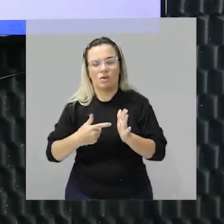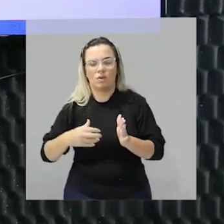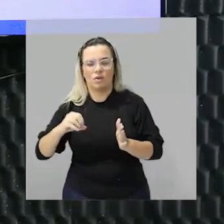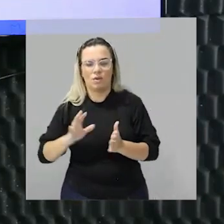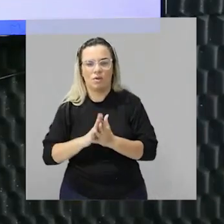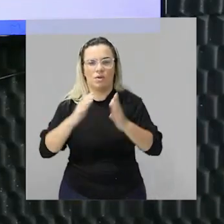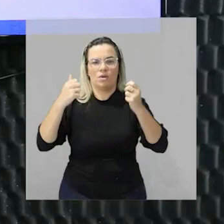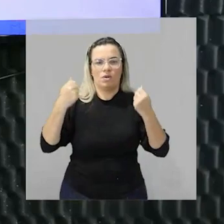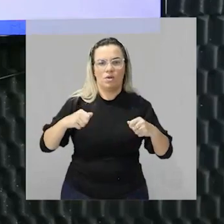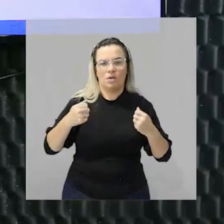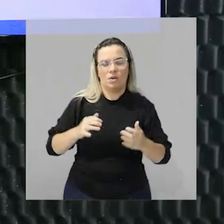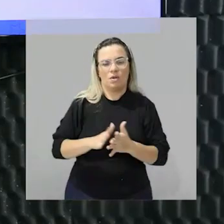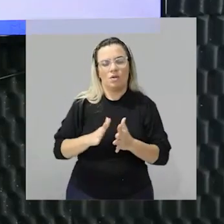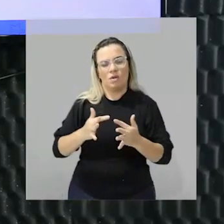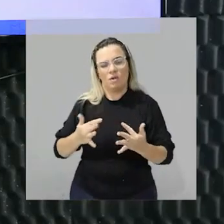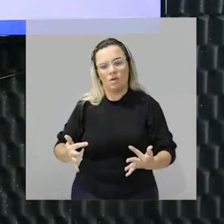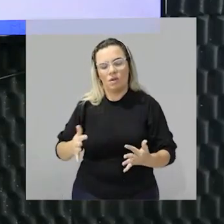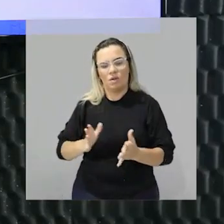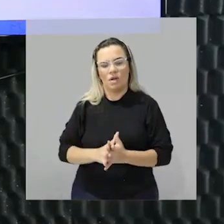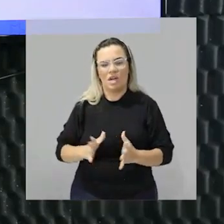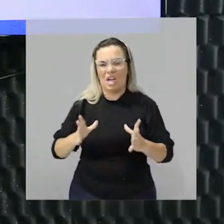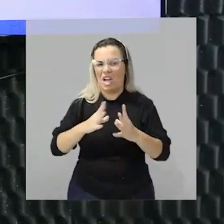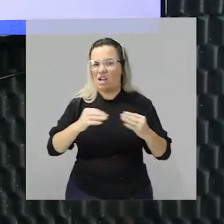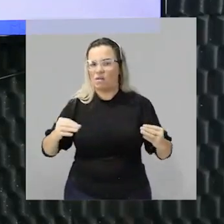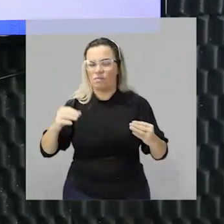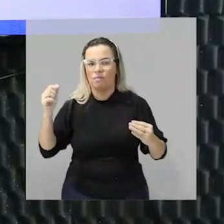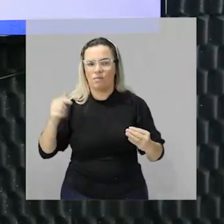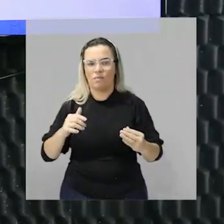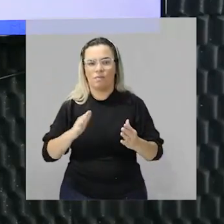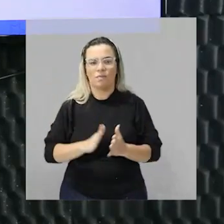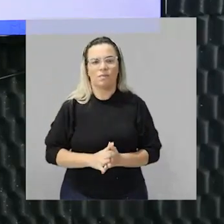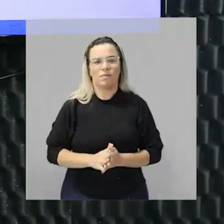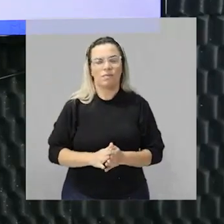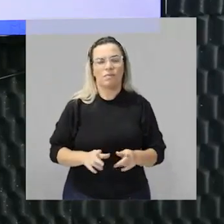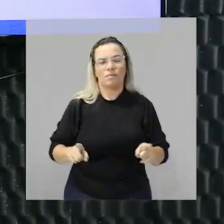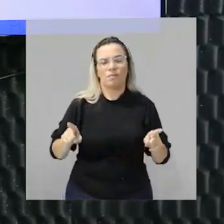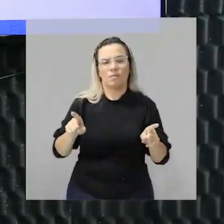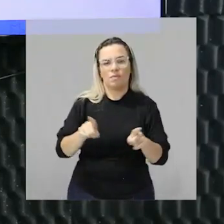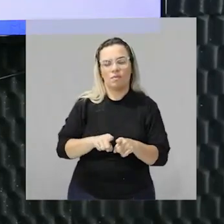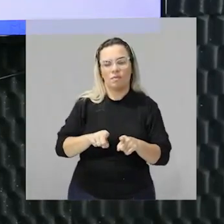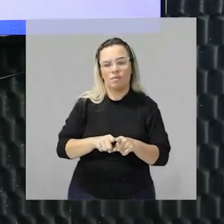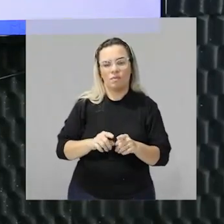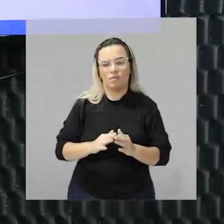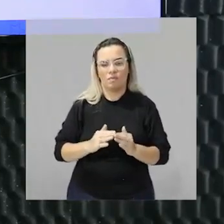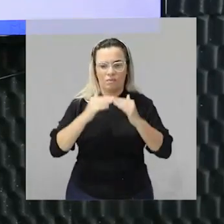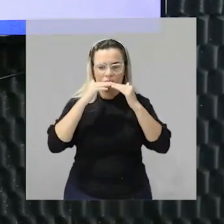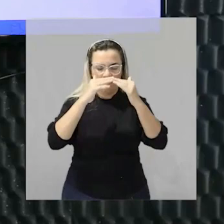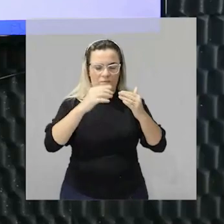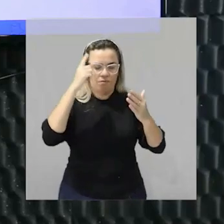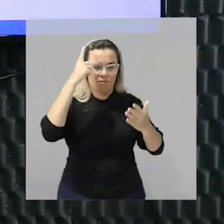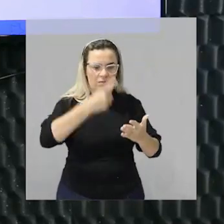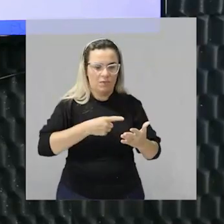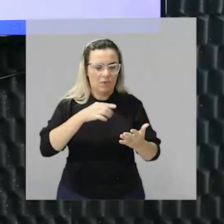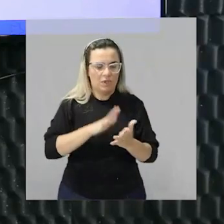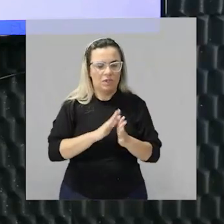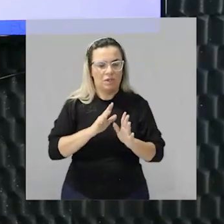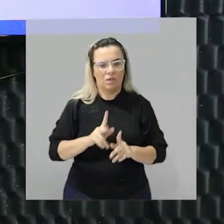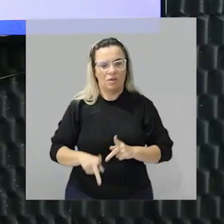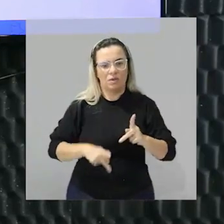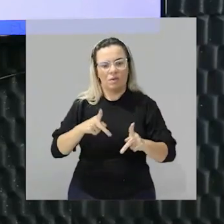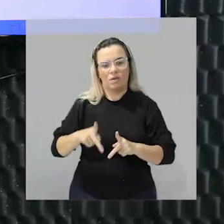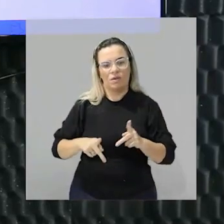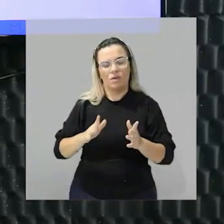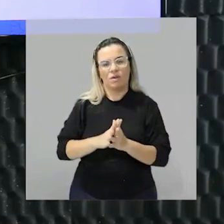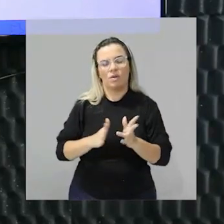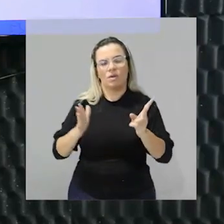precisou simplesmente se exterminar e até mesmo se subjugar esses povos indígenas,